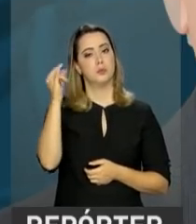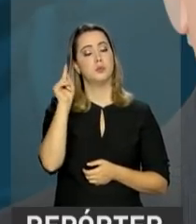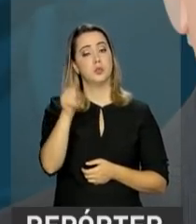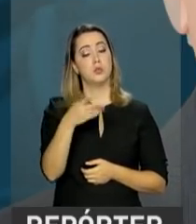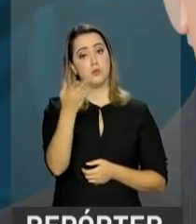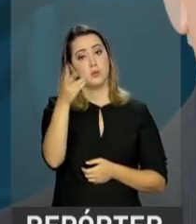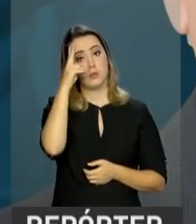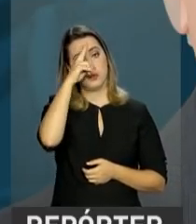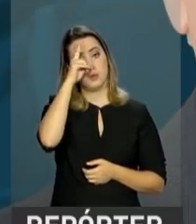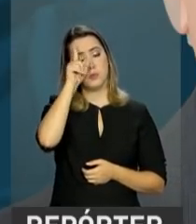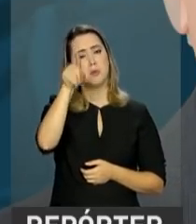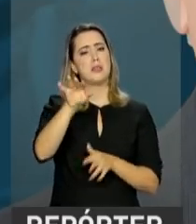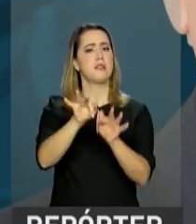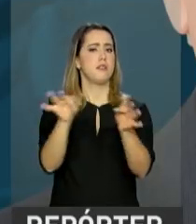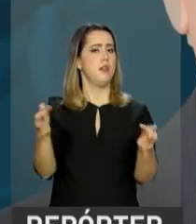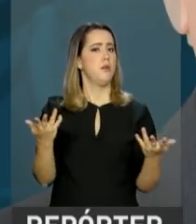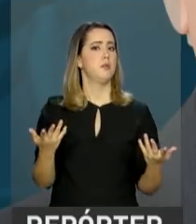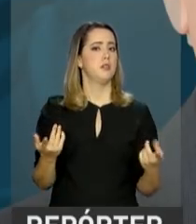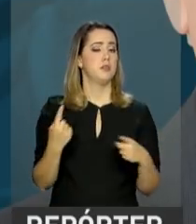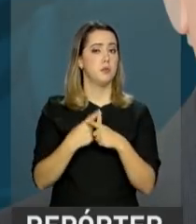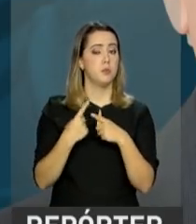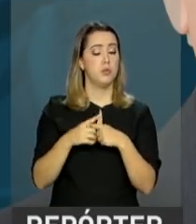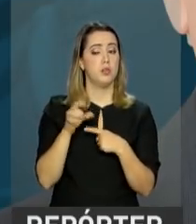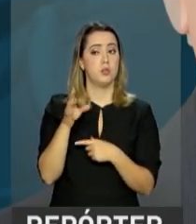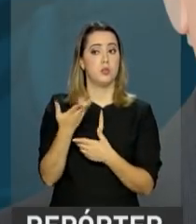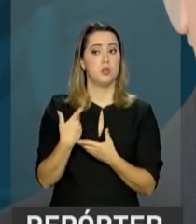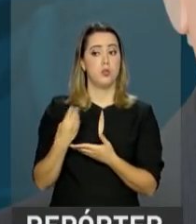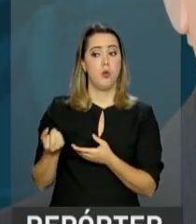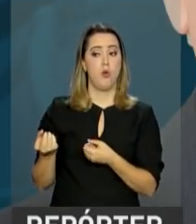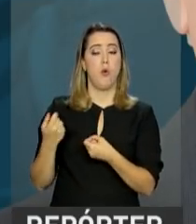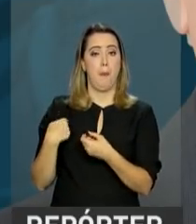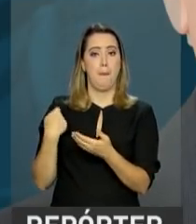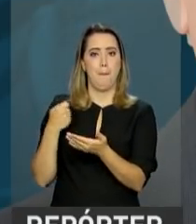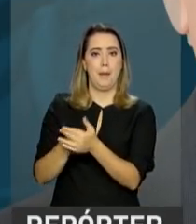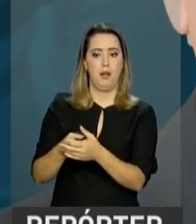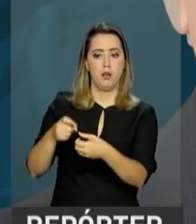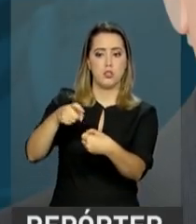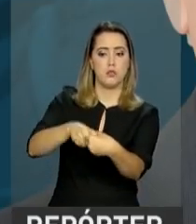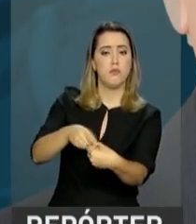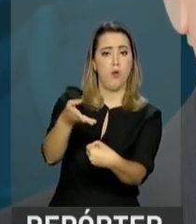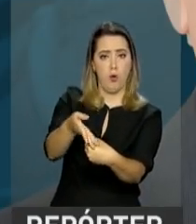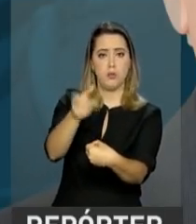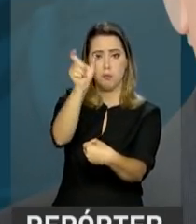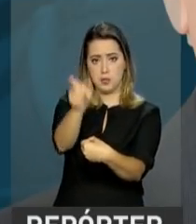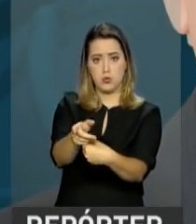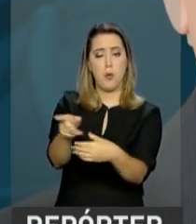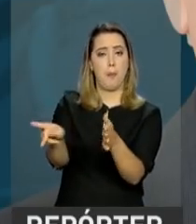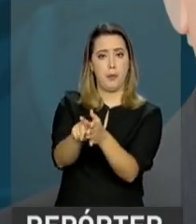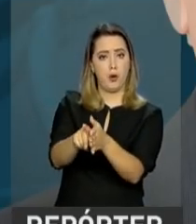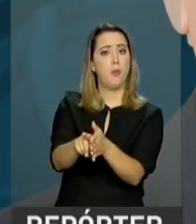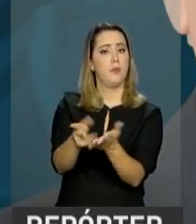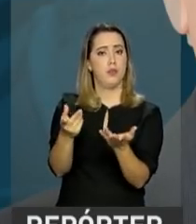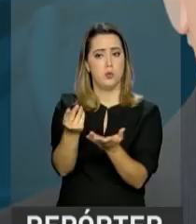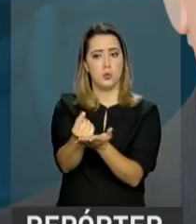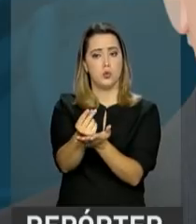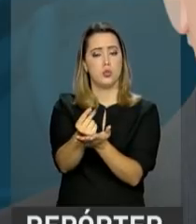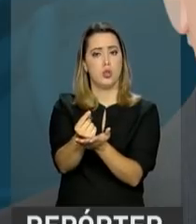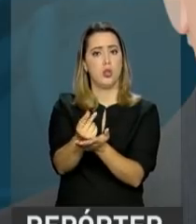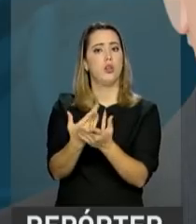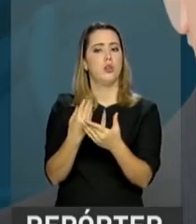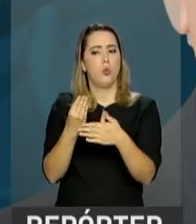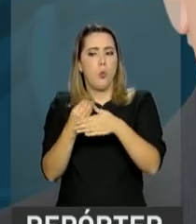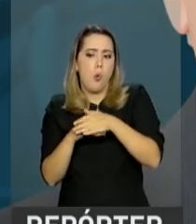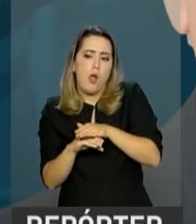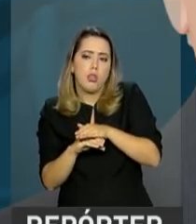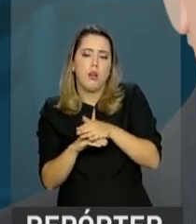esta foi uma medida muito simples porque na verdade bastava devolver o dinheiro aos seus verdadeiros donos era um dinheirão que